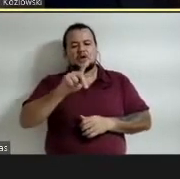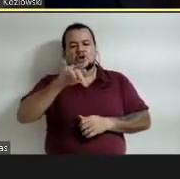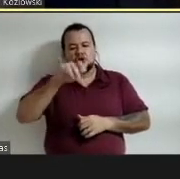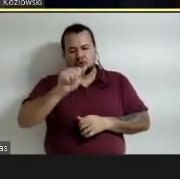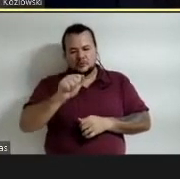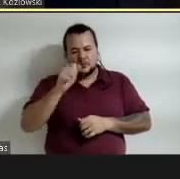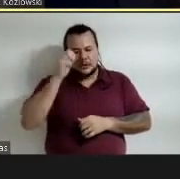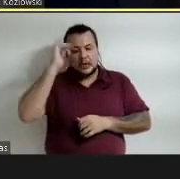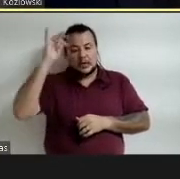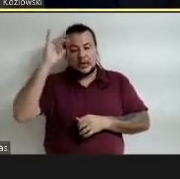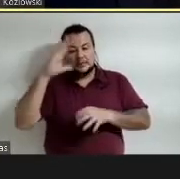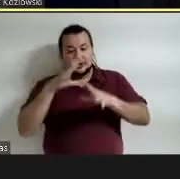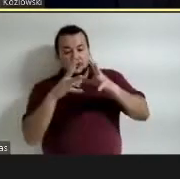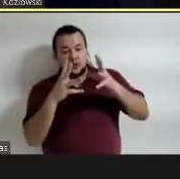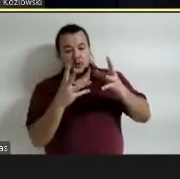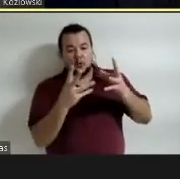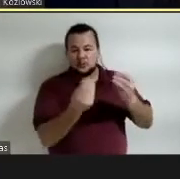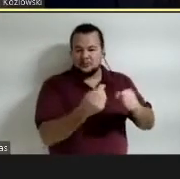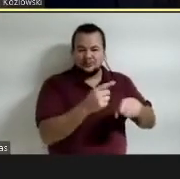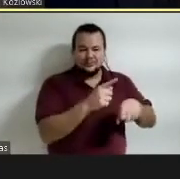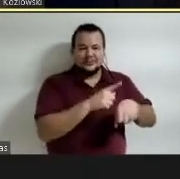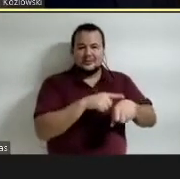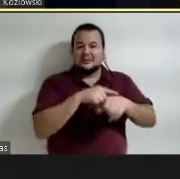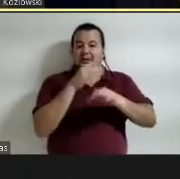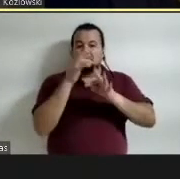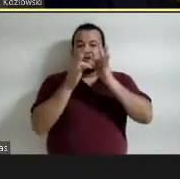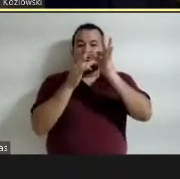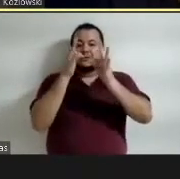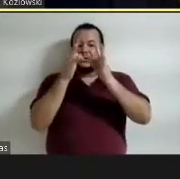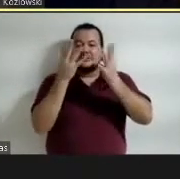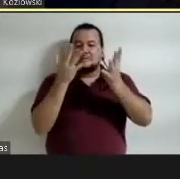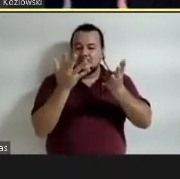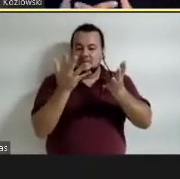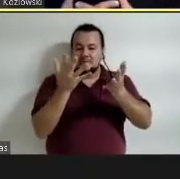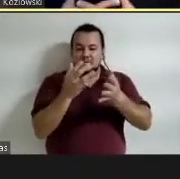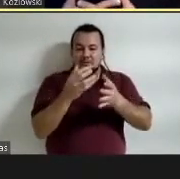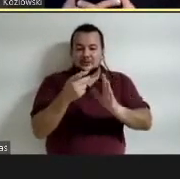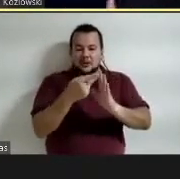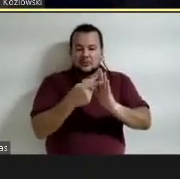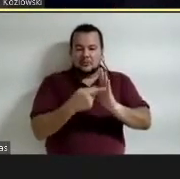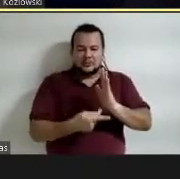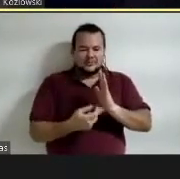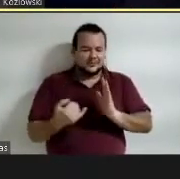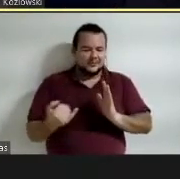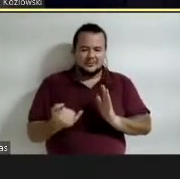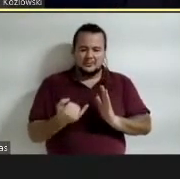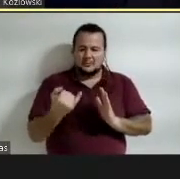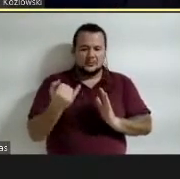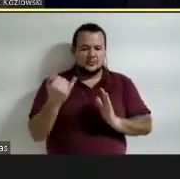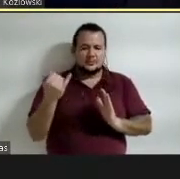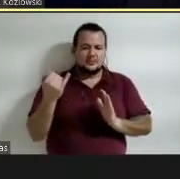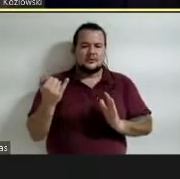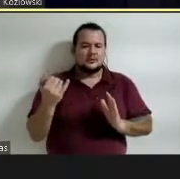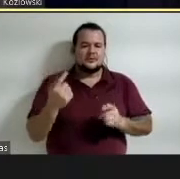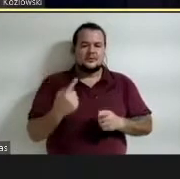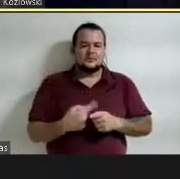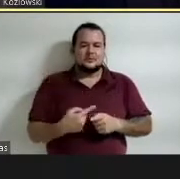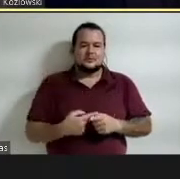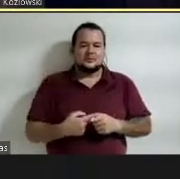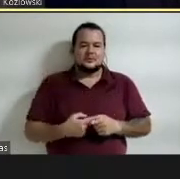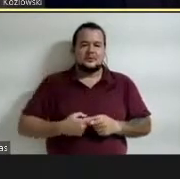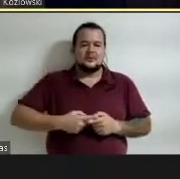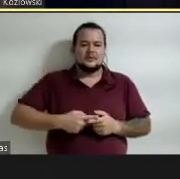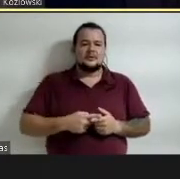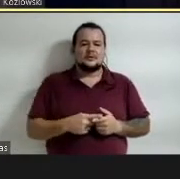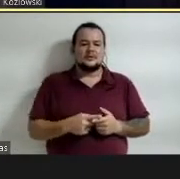Esse projeto é especialmente importante ou caro para mim, porque é incrível